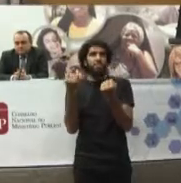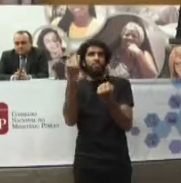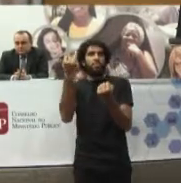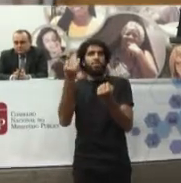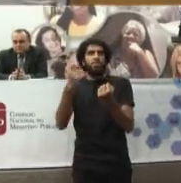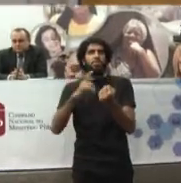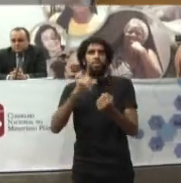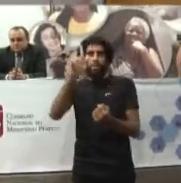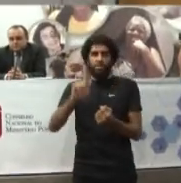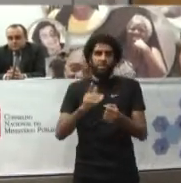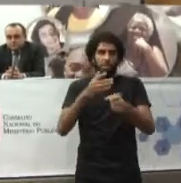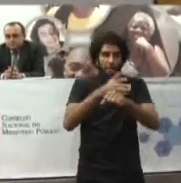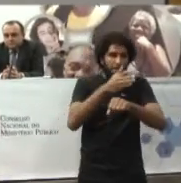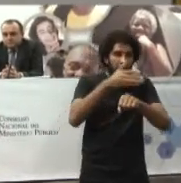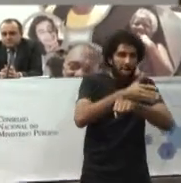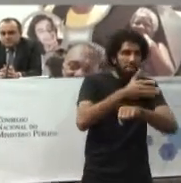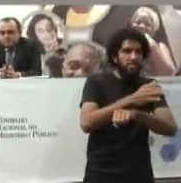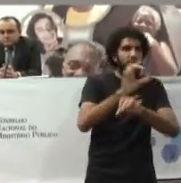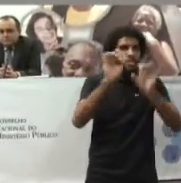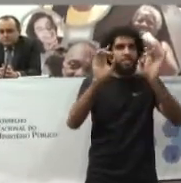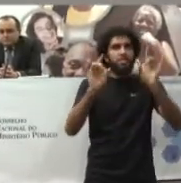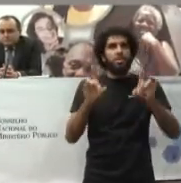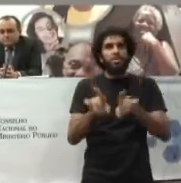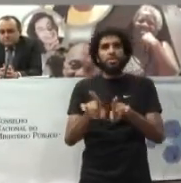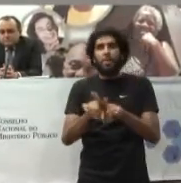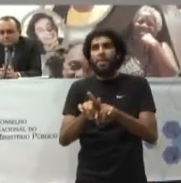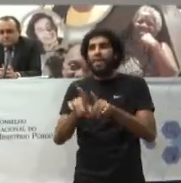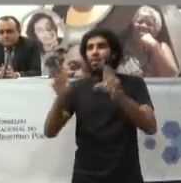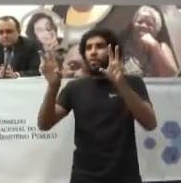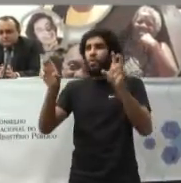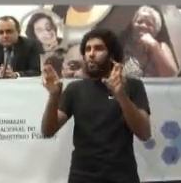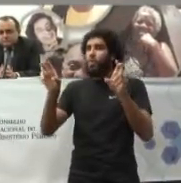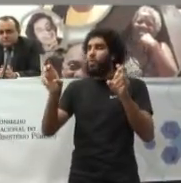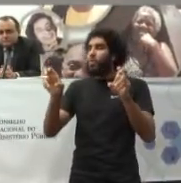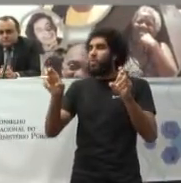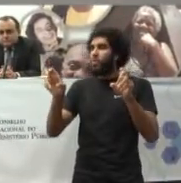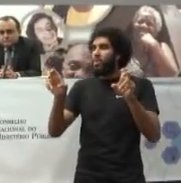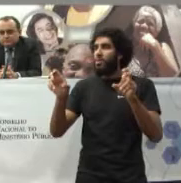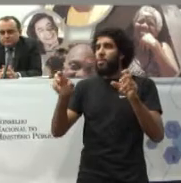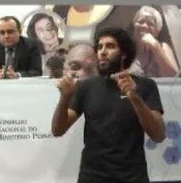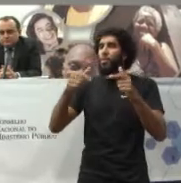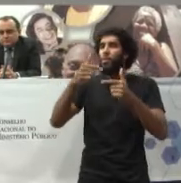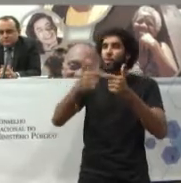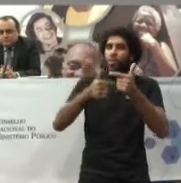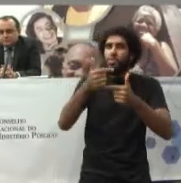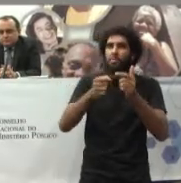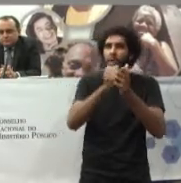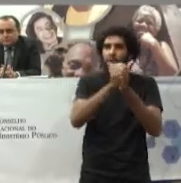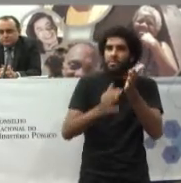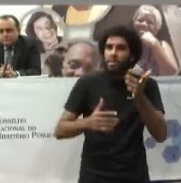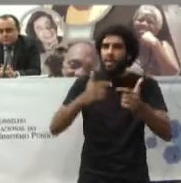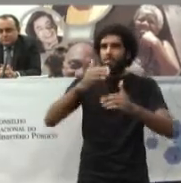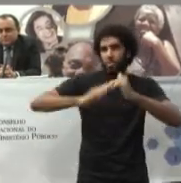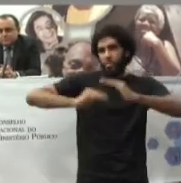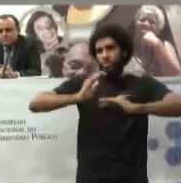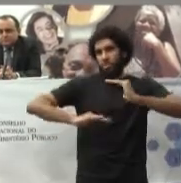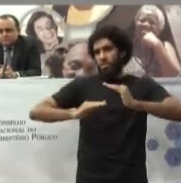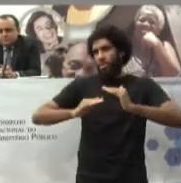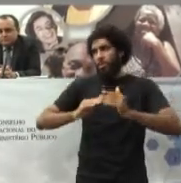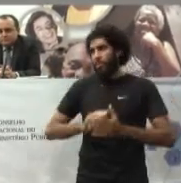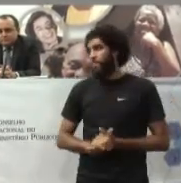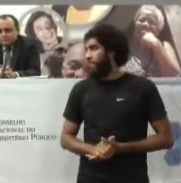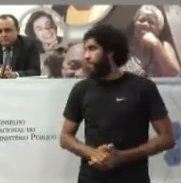mas também em especial em torno desse tema da nossa actividade profissional tive a